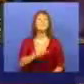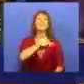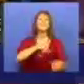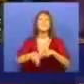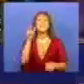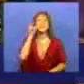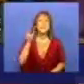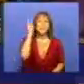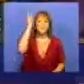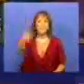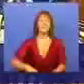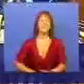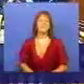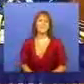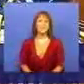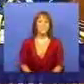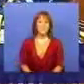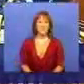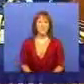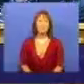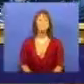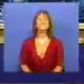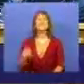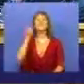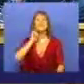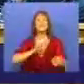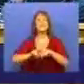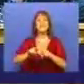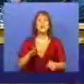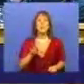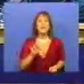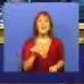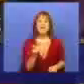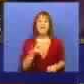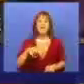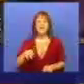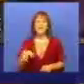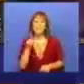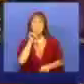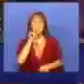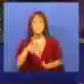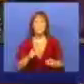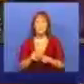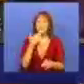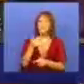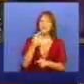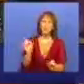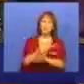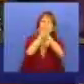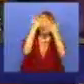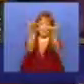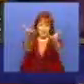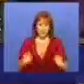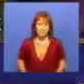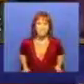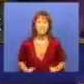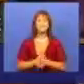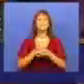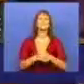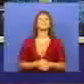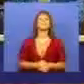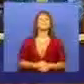Deputado Francisco Colossan. Ah, Sr. Deputado Helena Pinto para um pedido de esclarecimento. Tem a palavra.